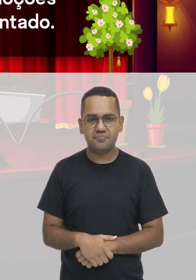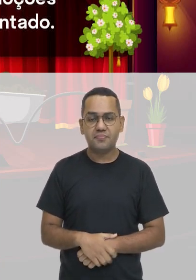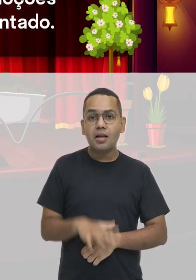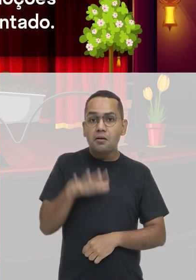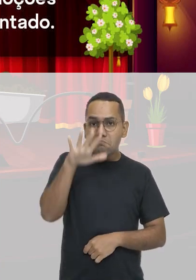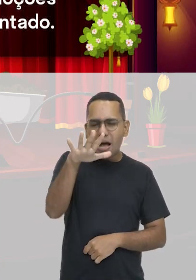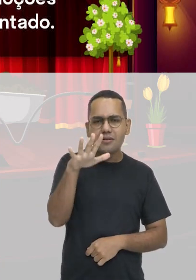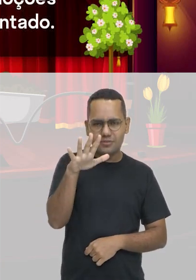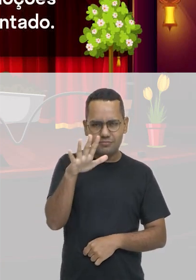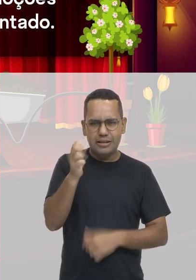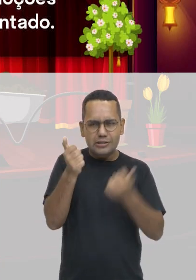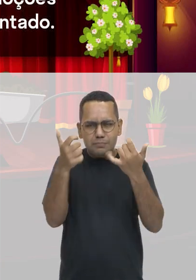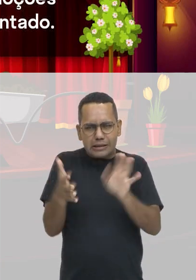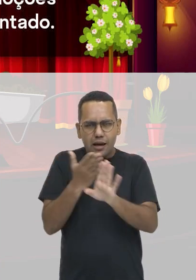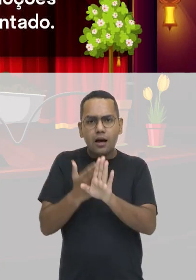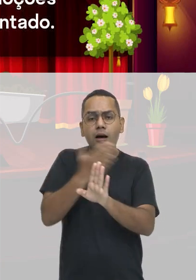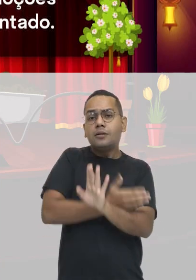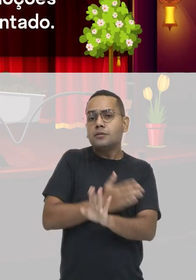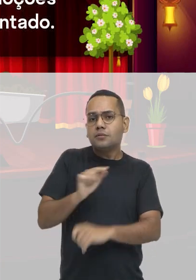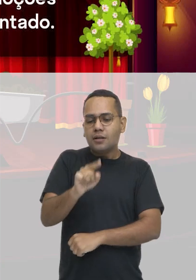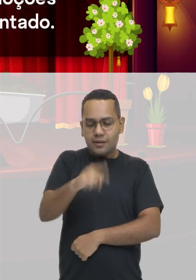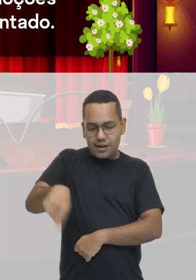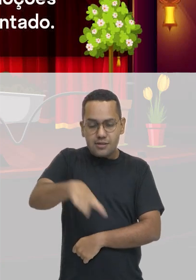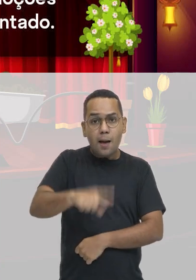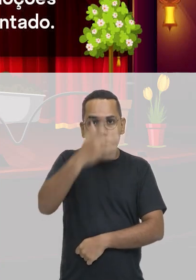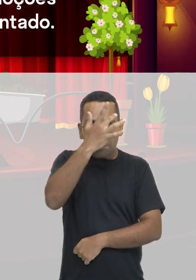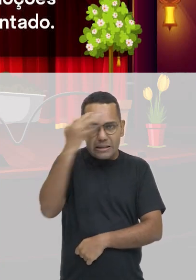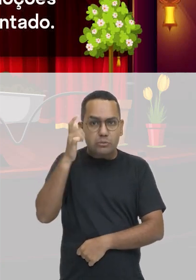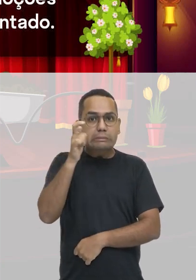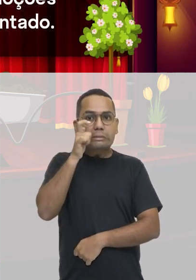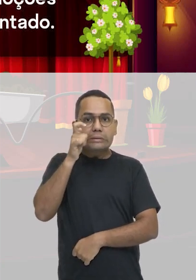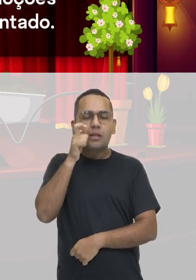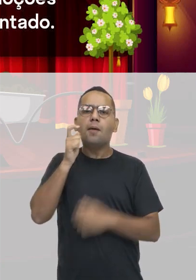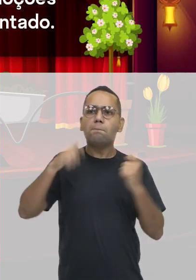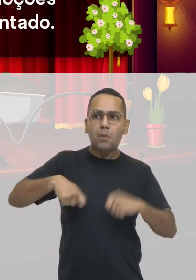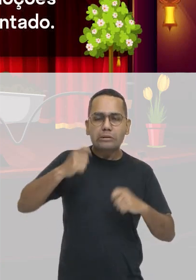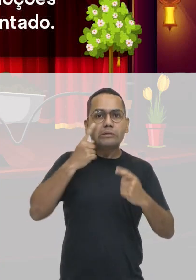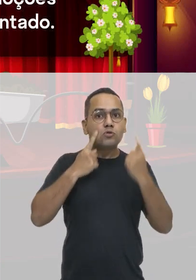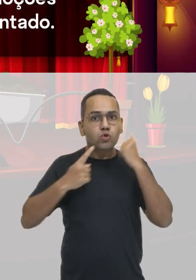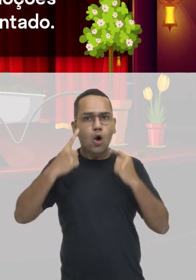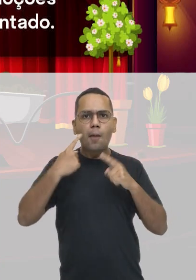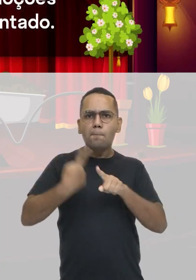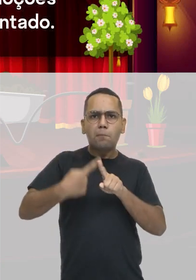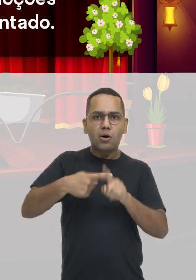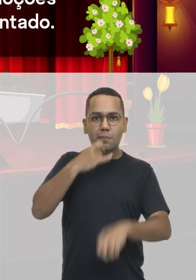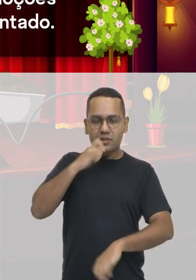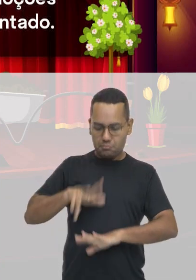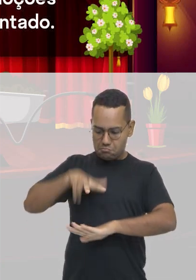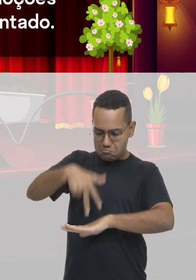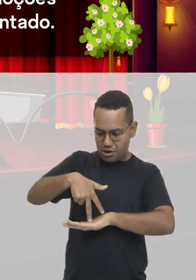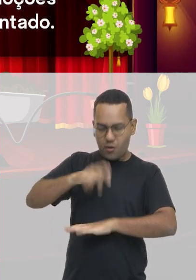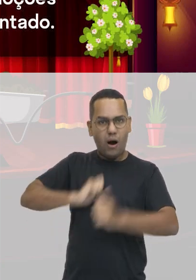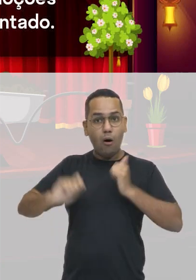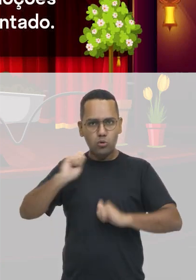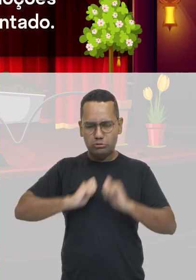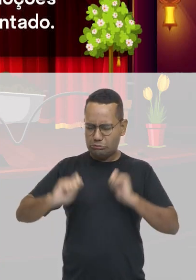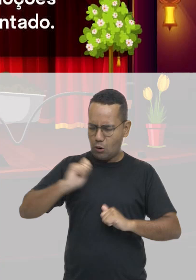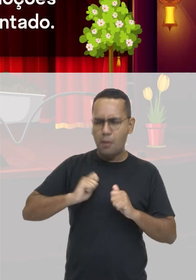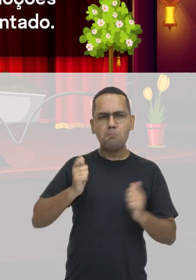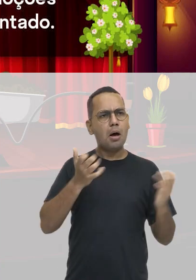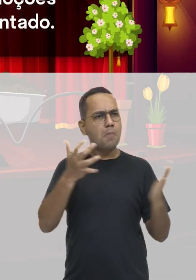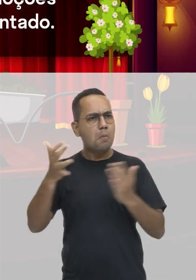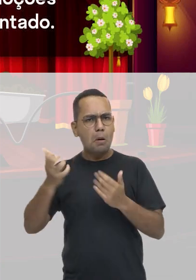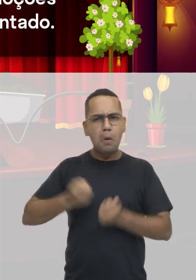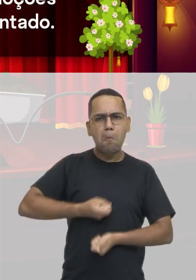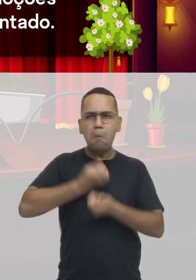até a chorar, porque ele é tão envolvente, né? A história é tão envolvente, o ator consegue interpretar tão bem que até